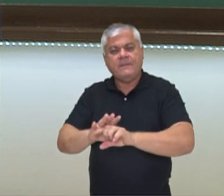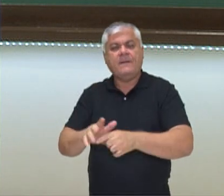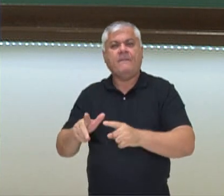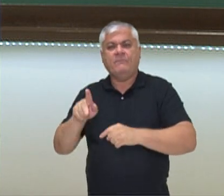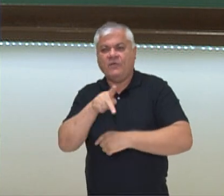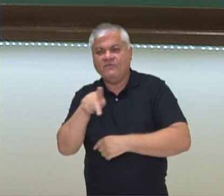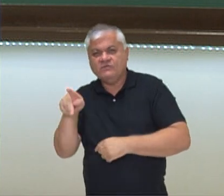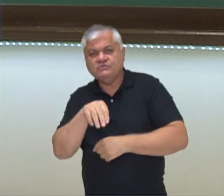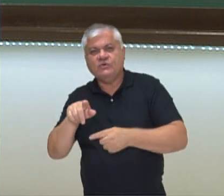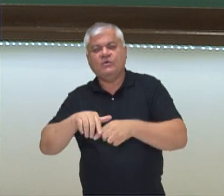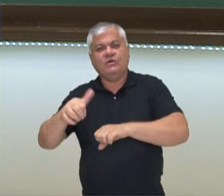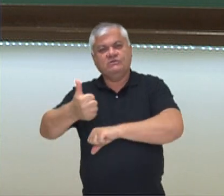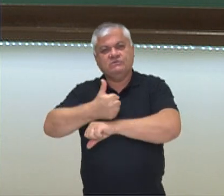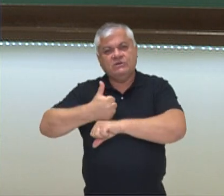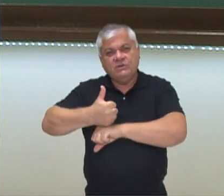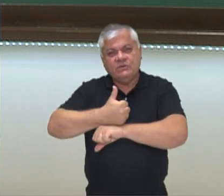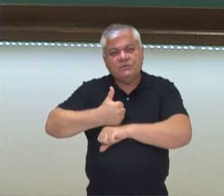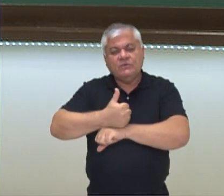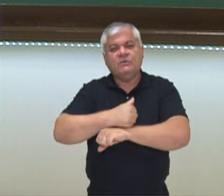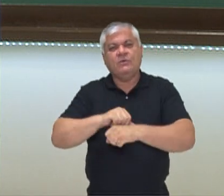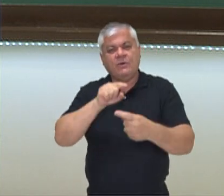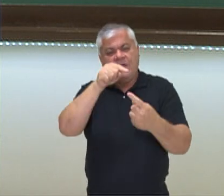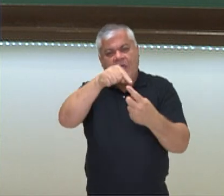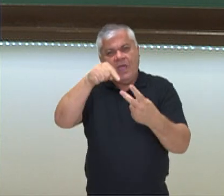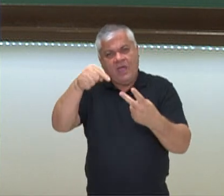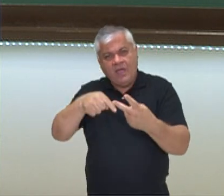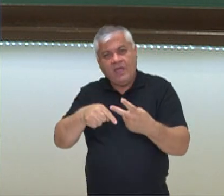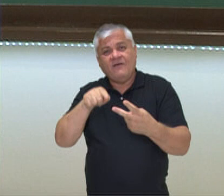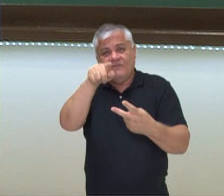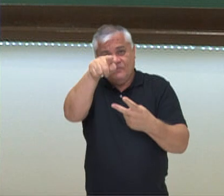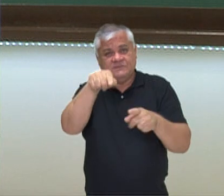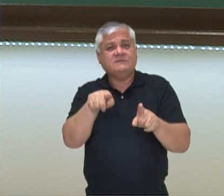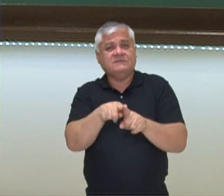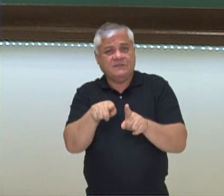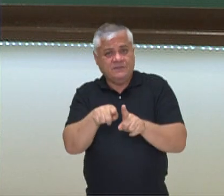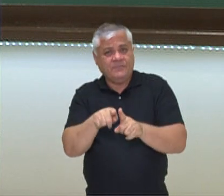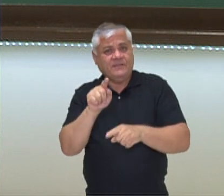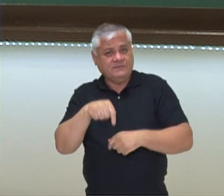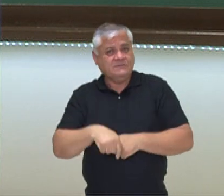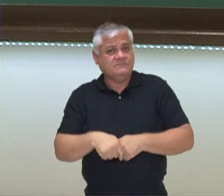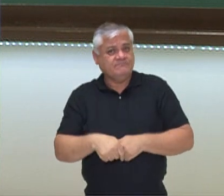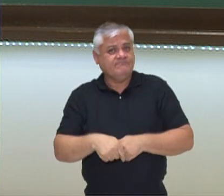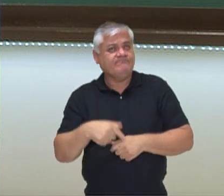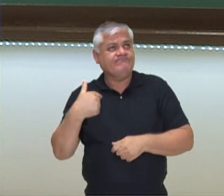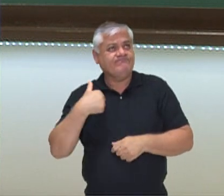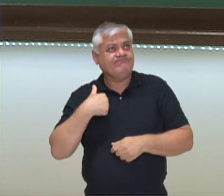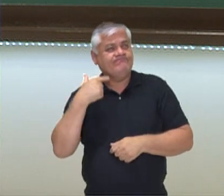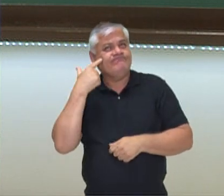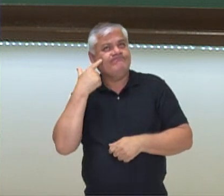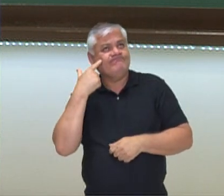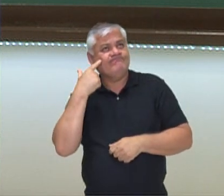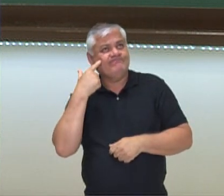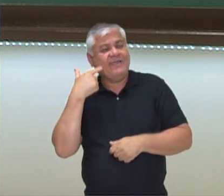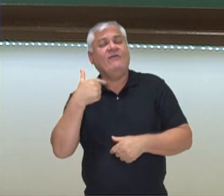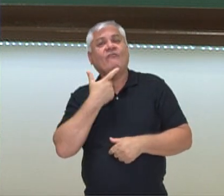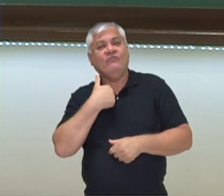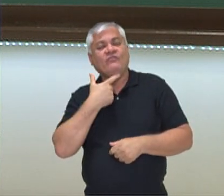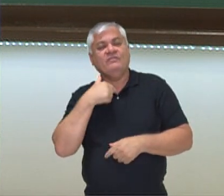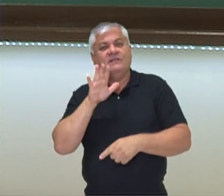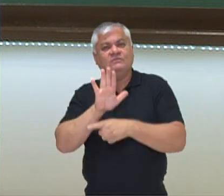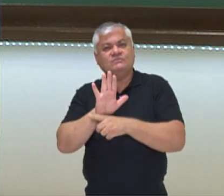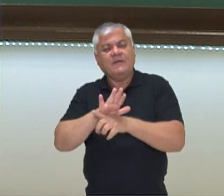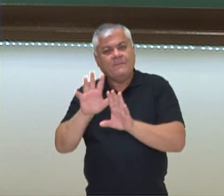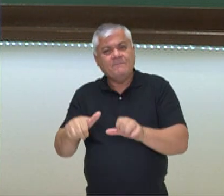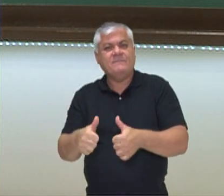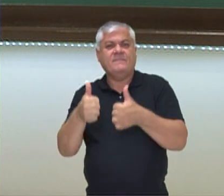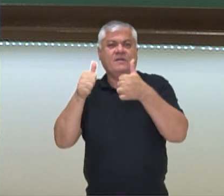professores, o seu diretor devem ter as suas funções, você já parou para pensar, tem algo na minha escola que eu gostaria que fosse